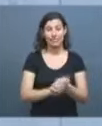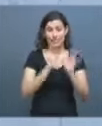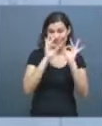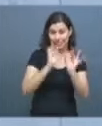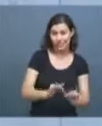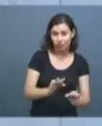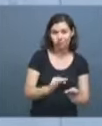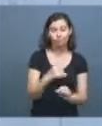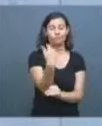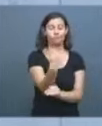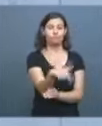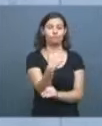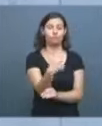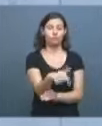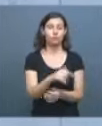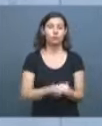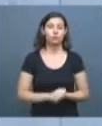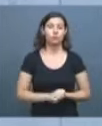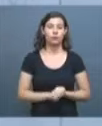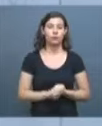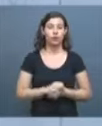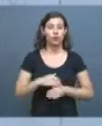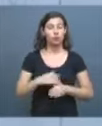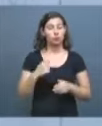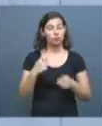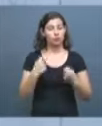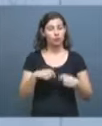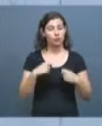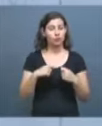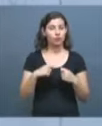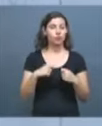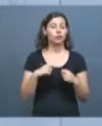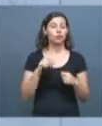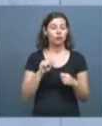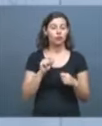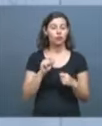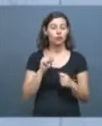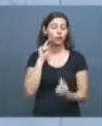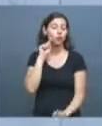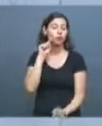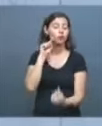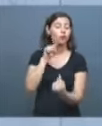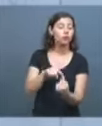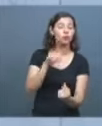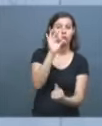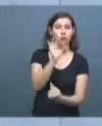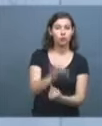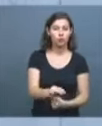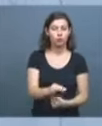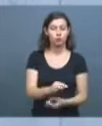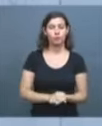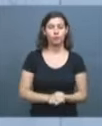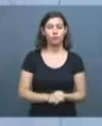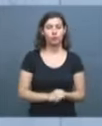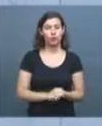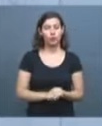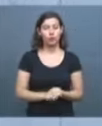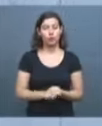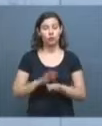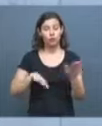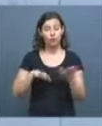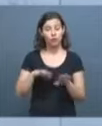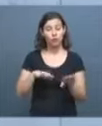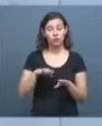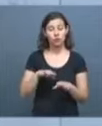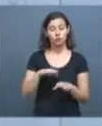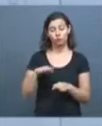lidar com isso, você tem que colocar expectativas reais, né, de como realmente as coisas são. Né? Você olha ali para o seu colega, ele